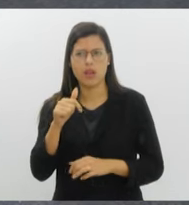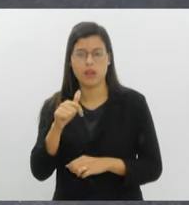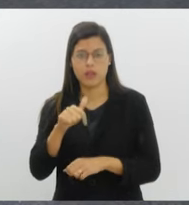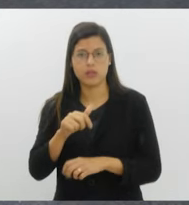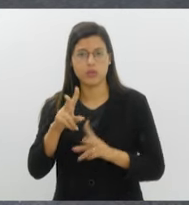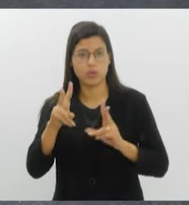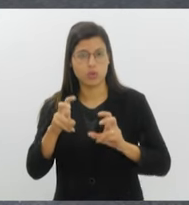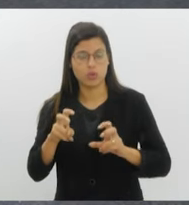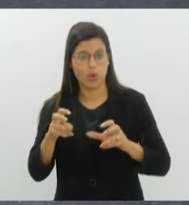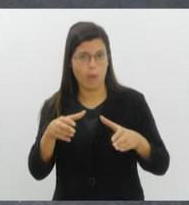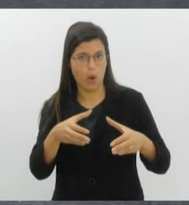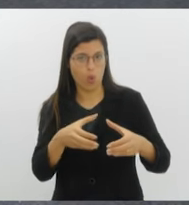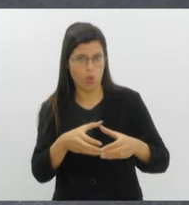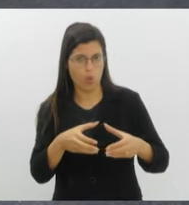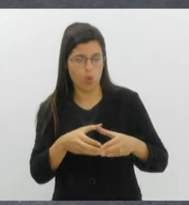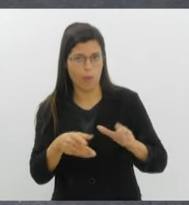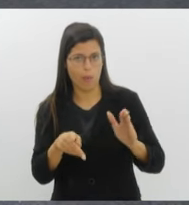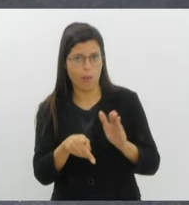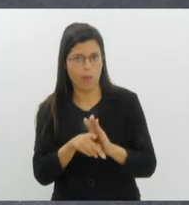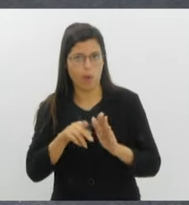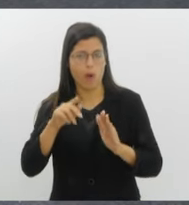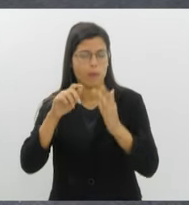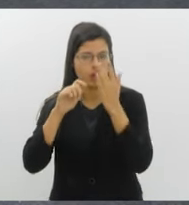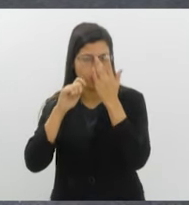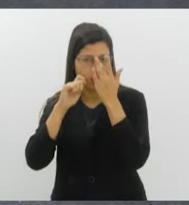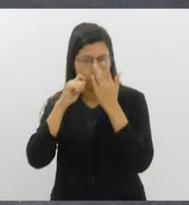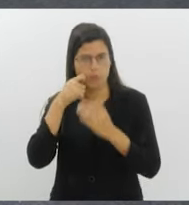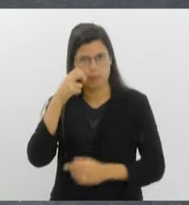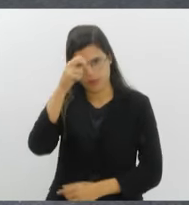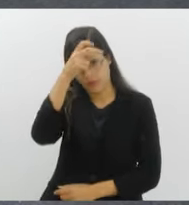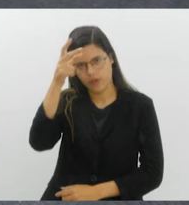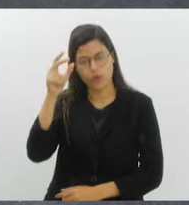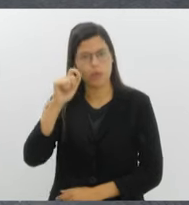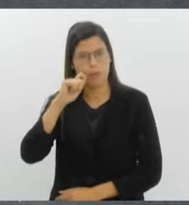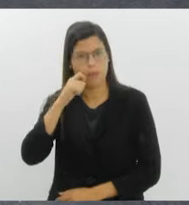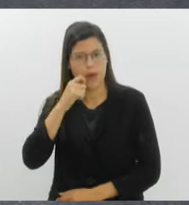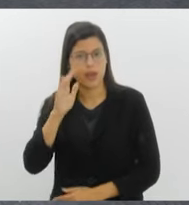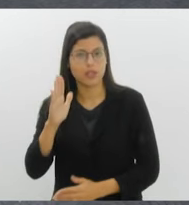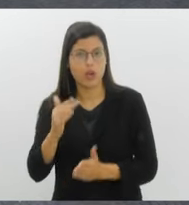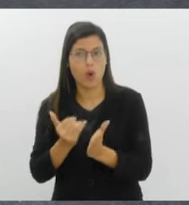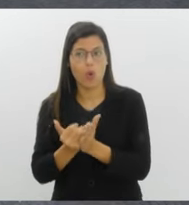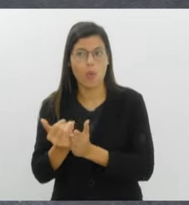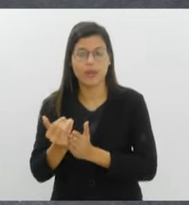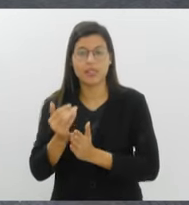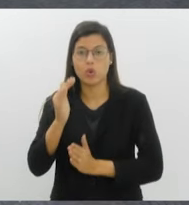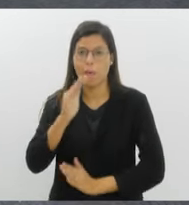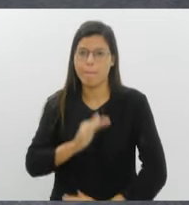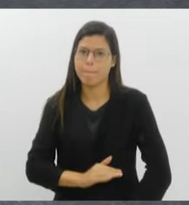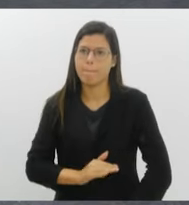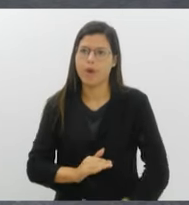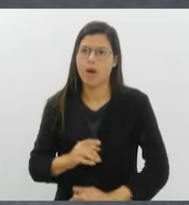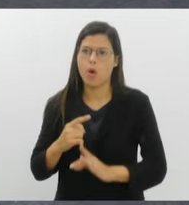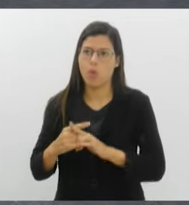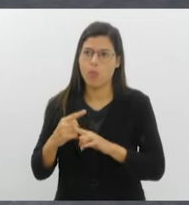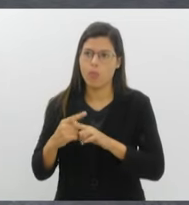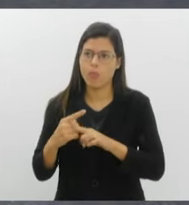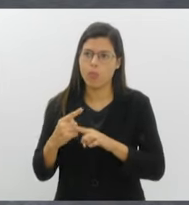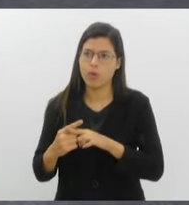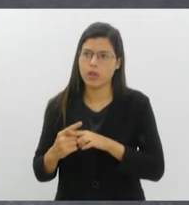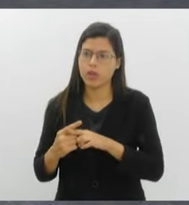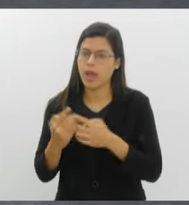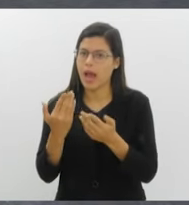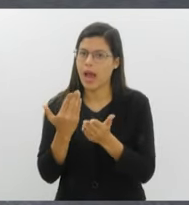Eduardo Paes já começou mal, porque faltaram, gazetaram, mataram a